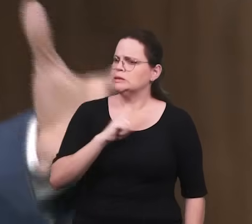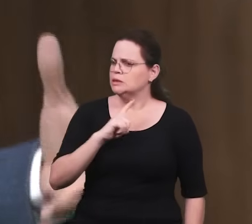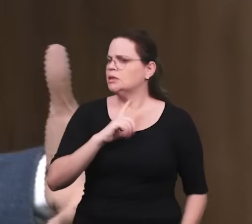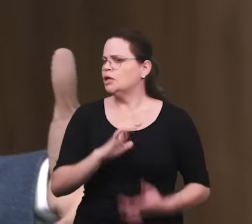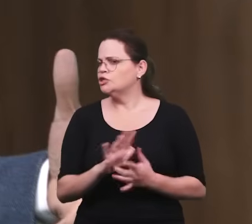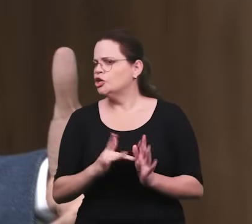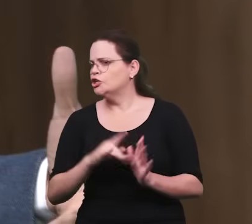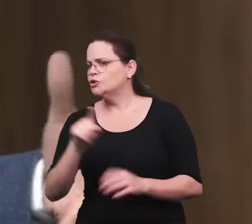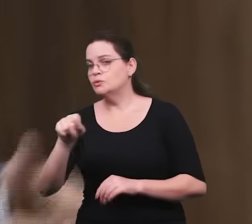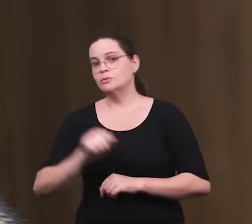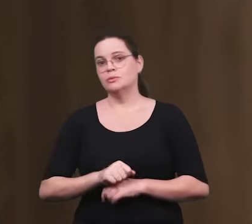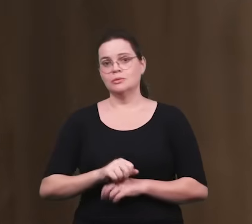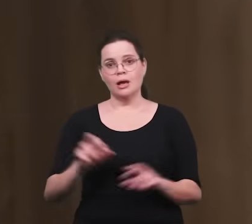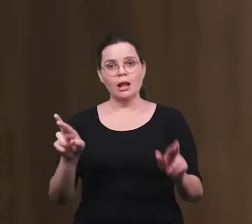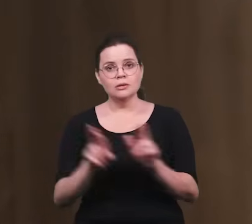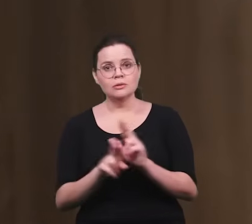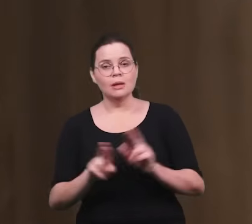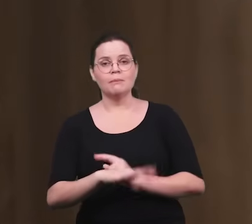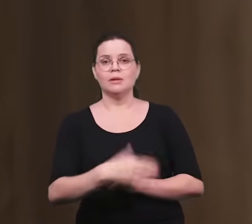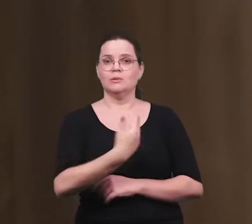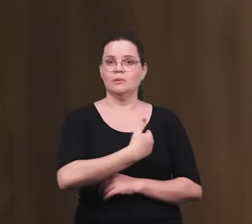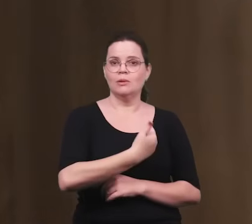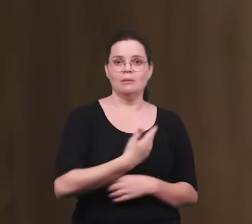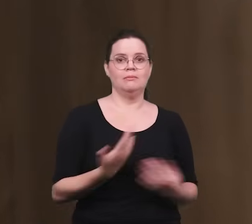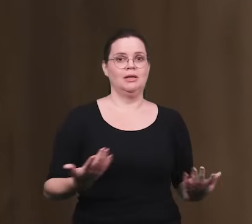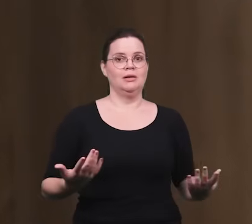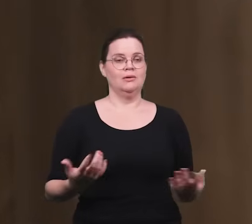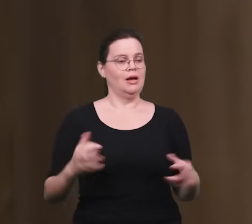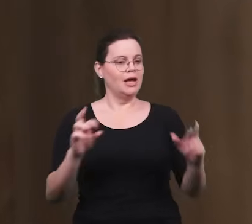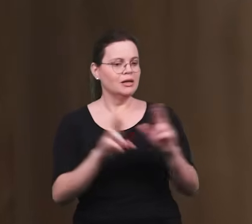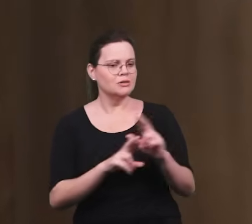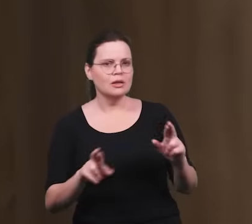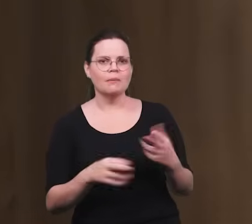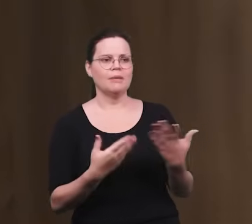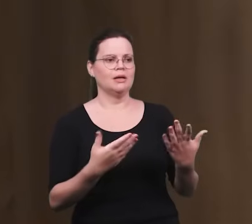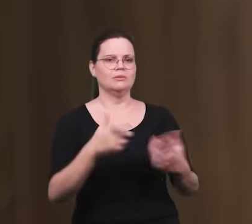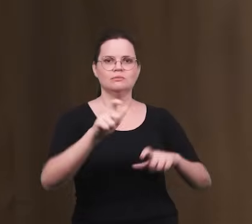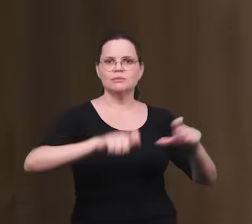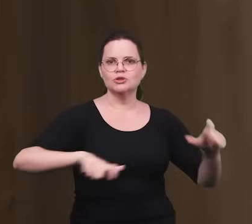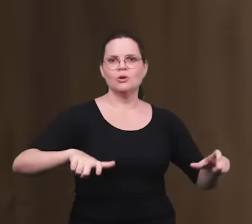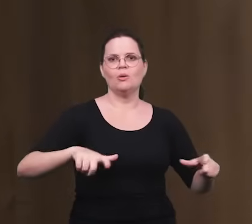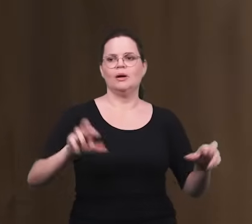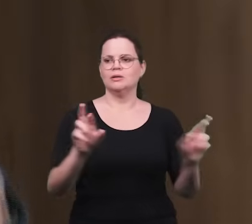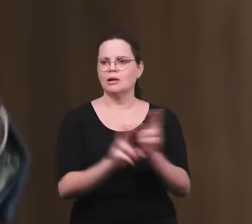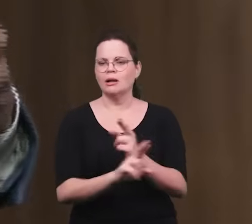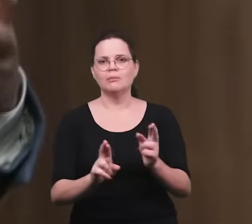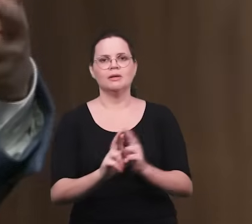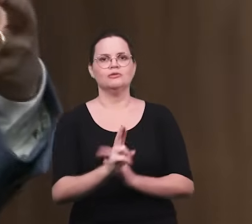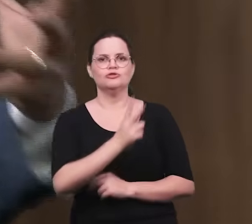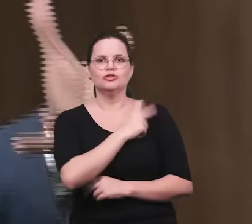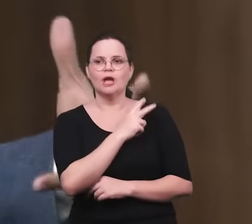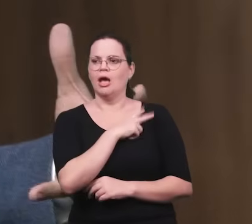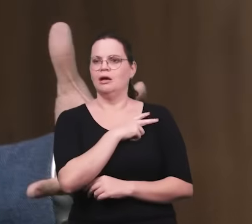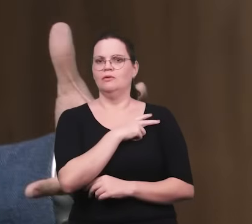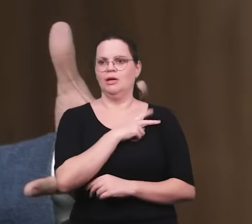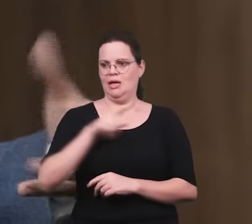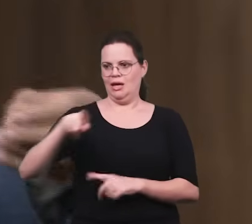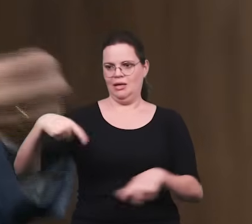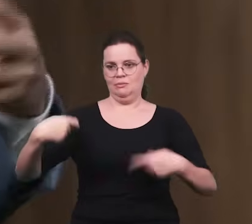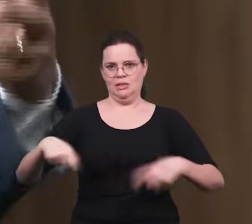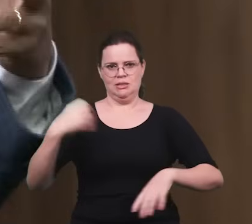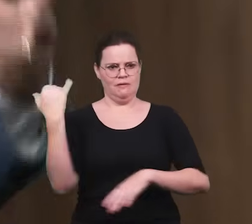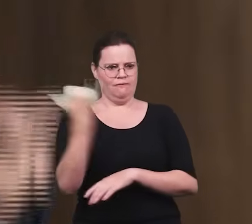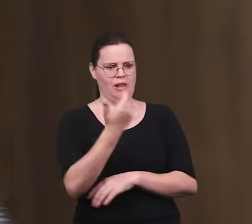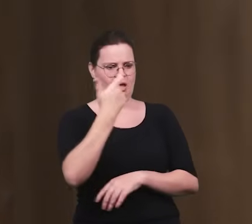com os colegas. Ele não precisa nem dizer que é crente, que ele é um servo do Senhor. Isso as pessoas percebem. É